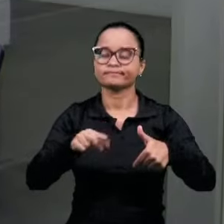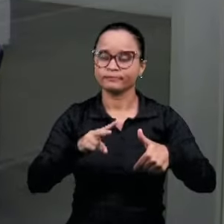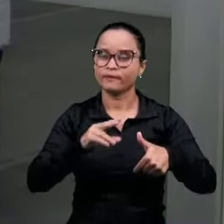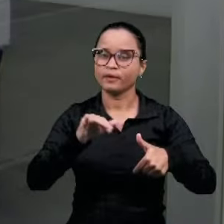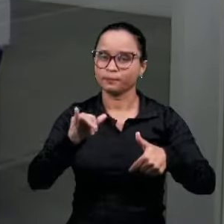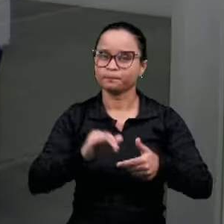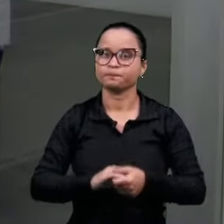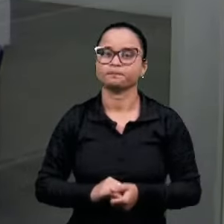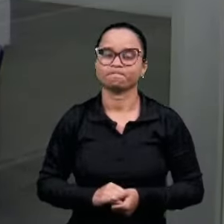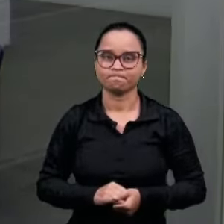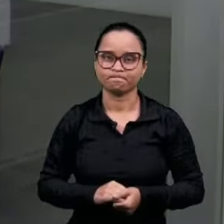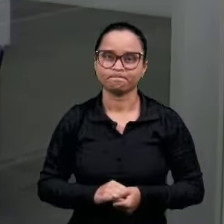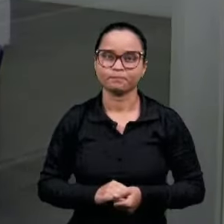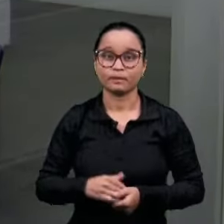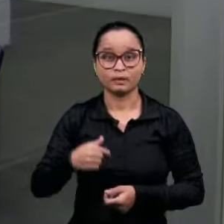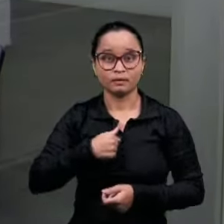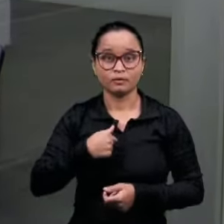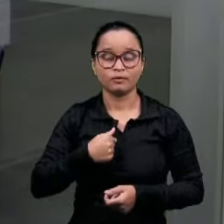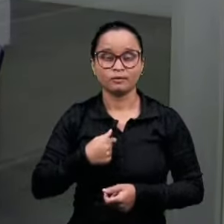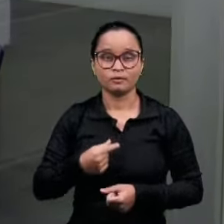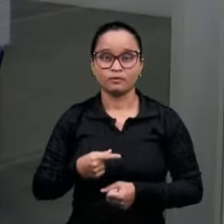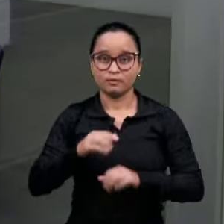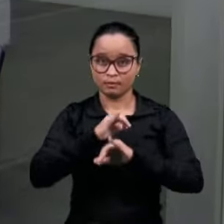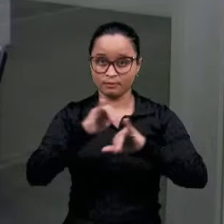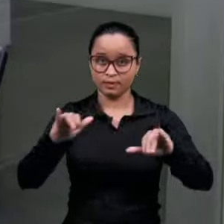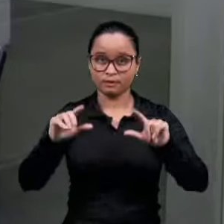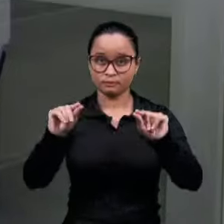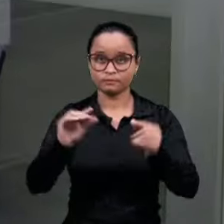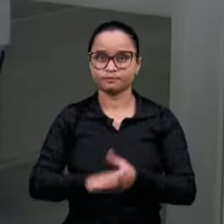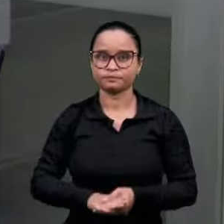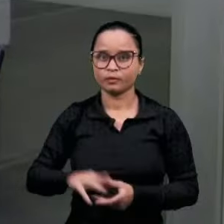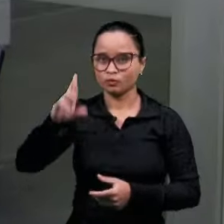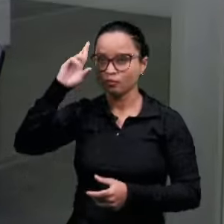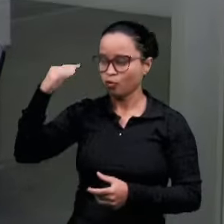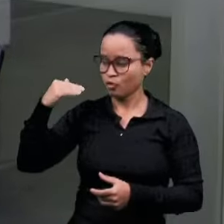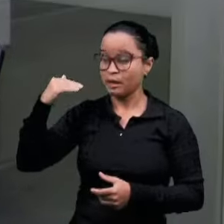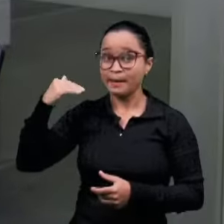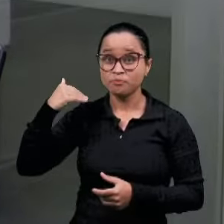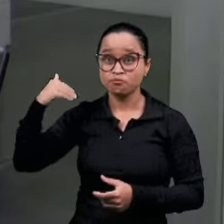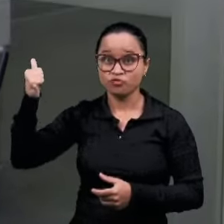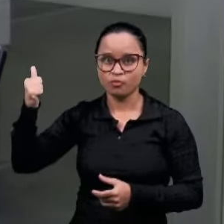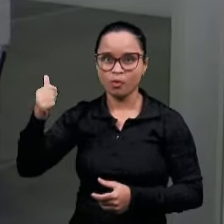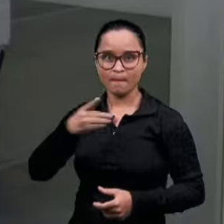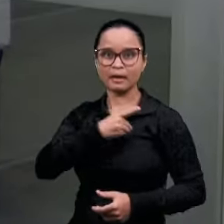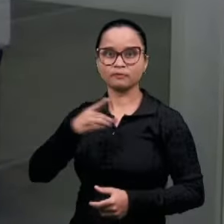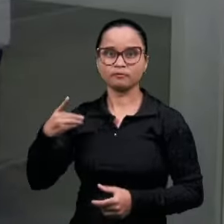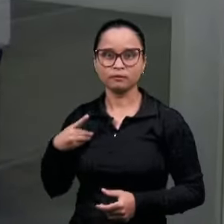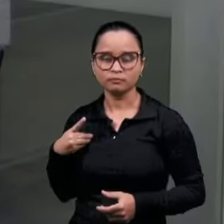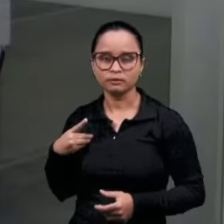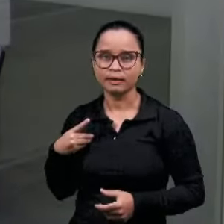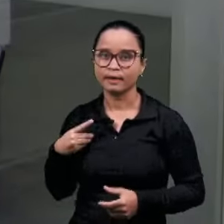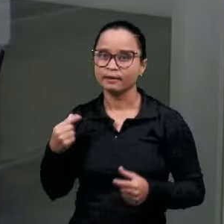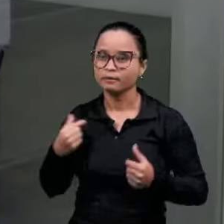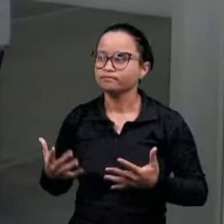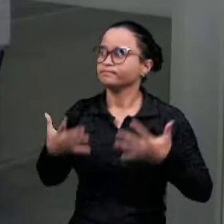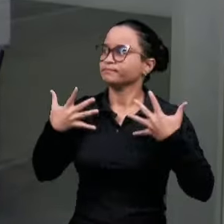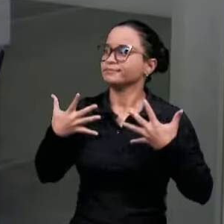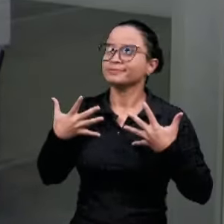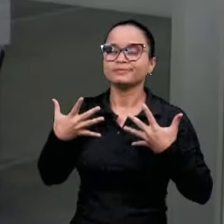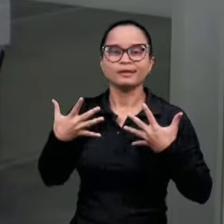que quando o Senhor me chamou para o diaconato, para mim foi uma surpresa,